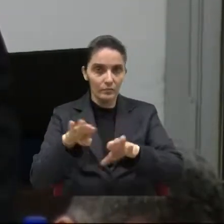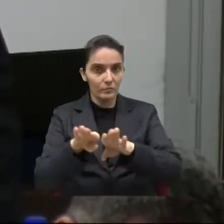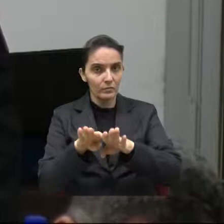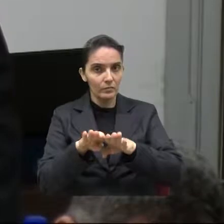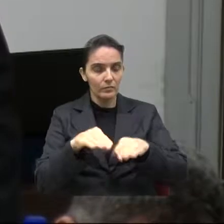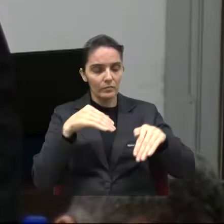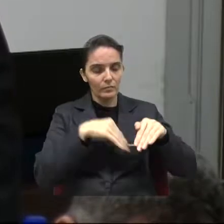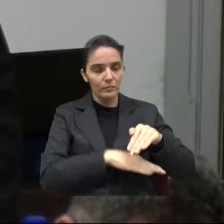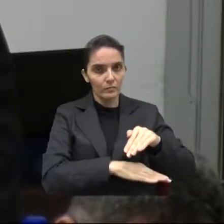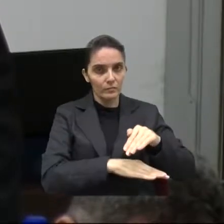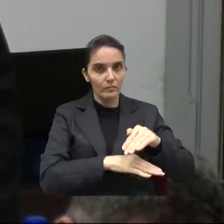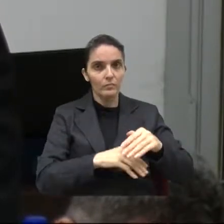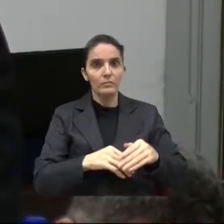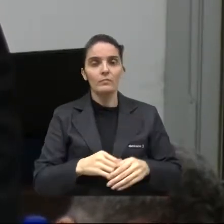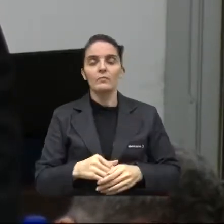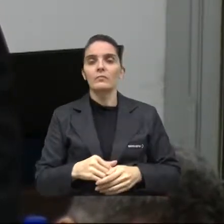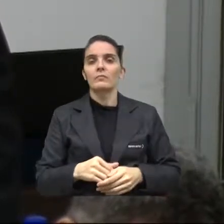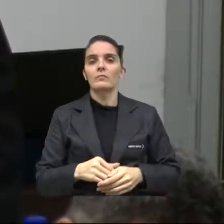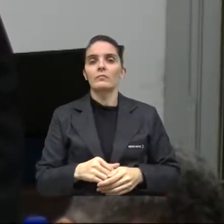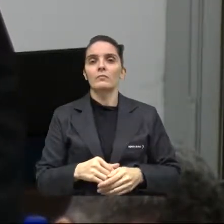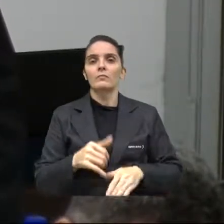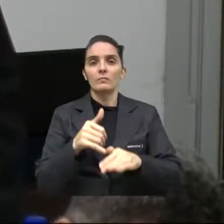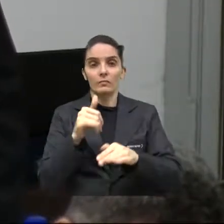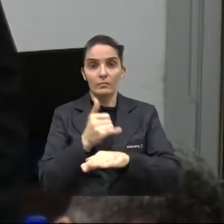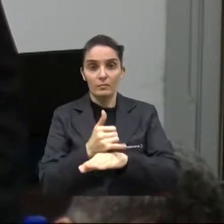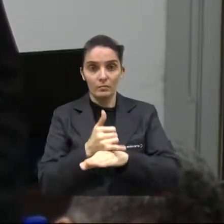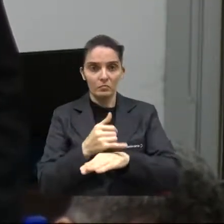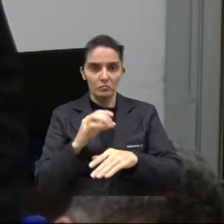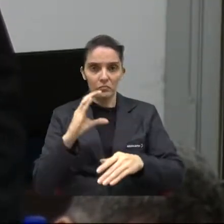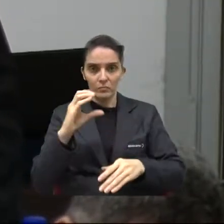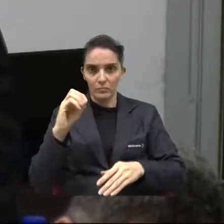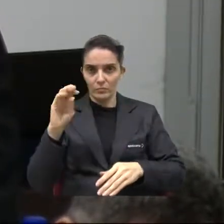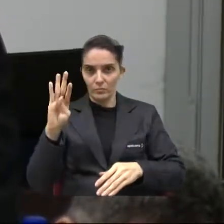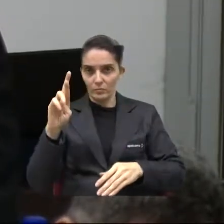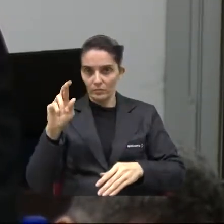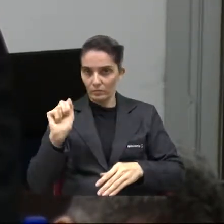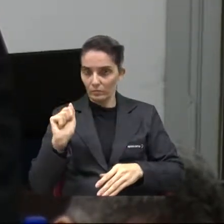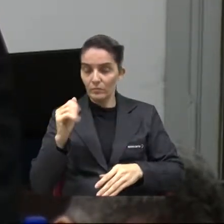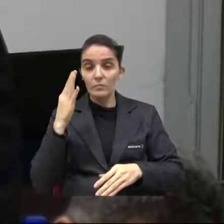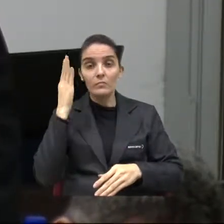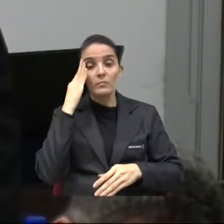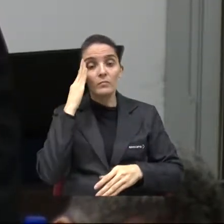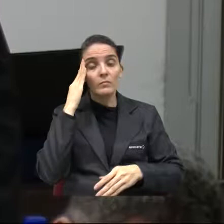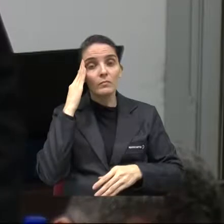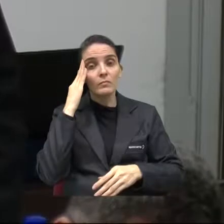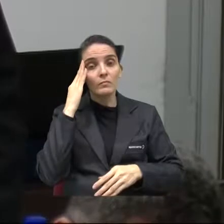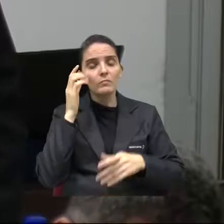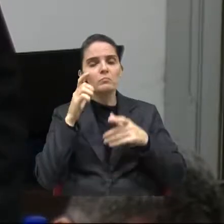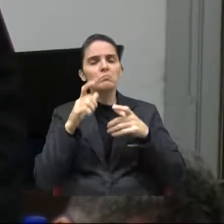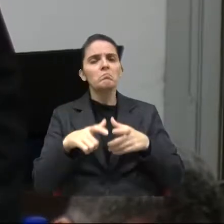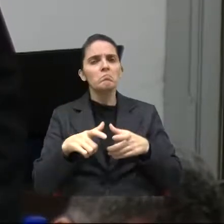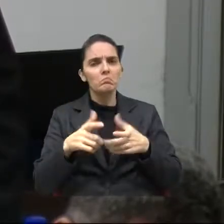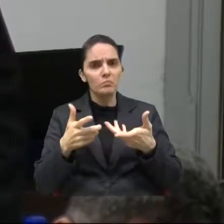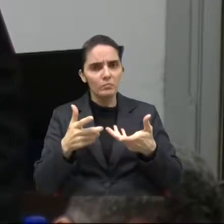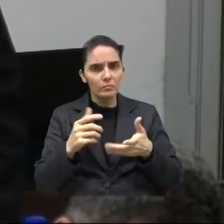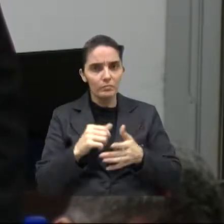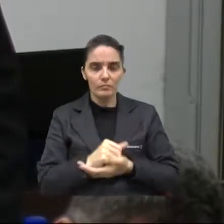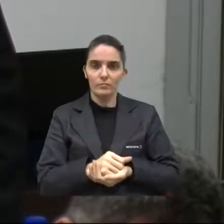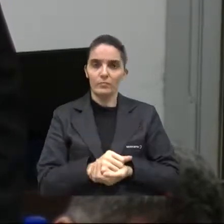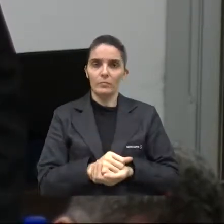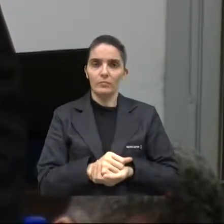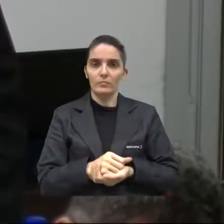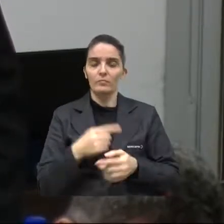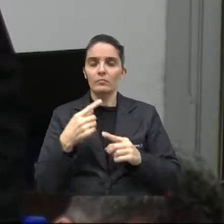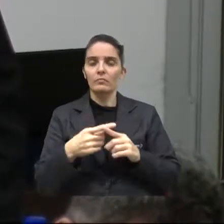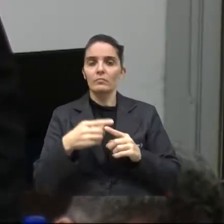roubo, seja comprovado a origem desses produtos. Porque se for de forma